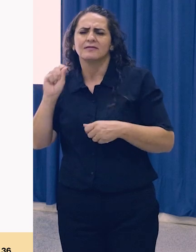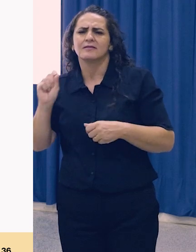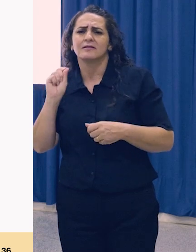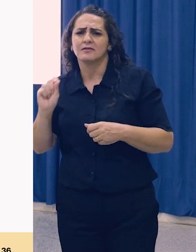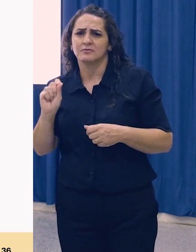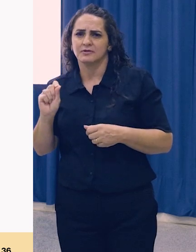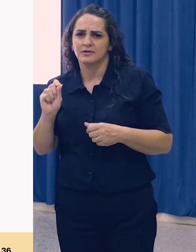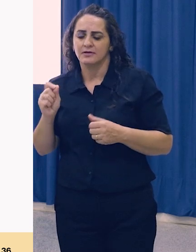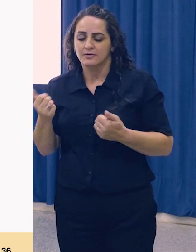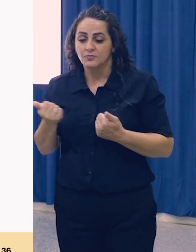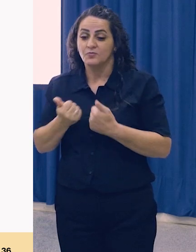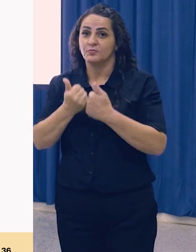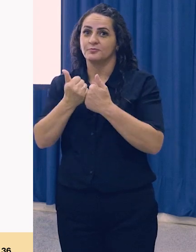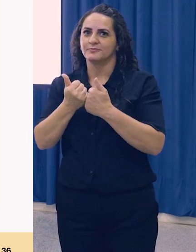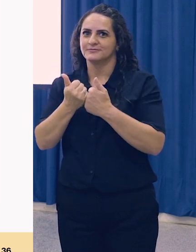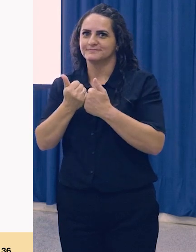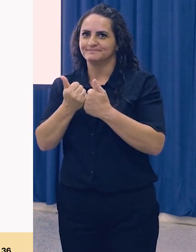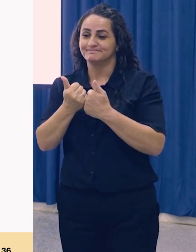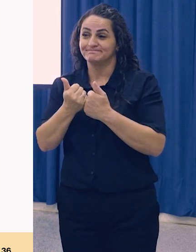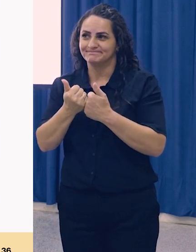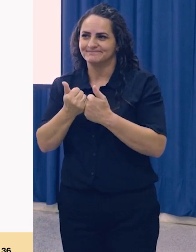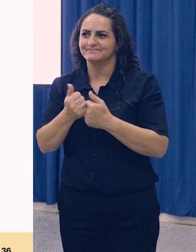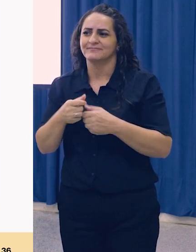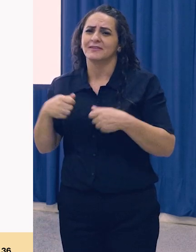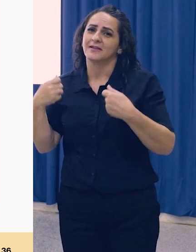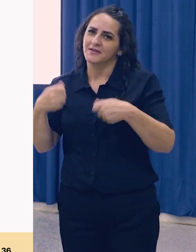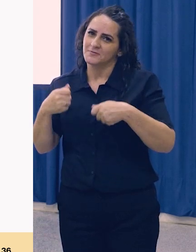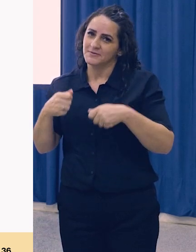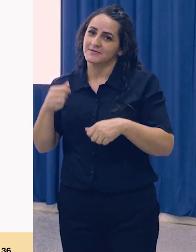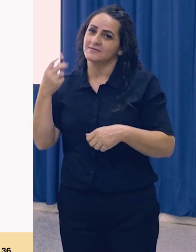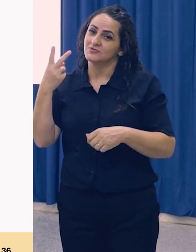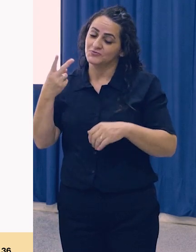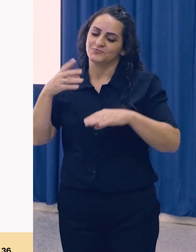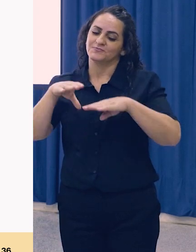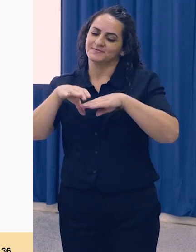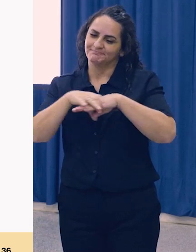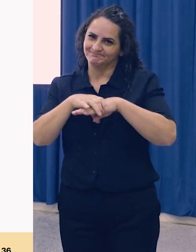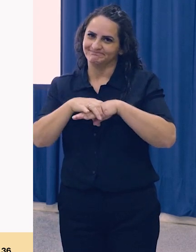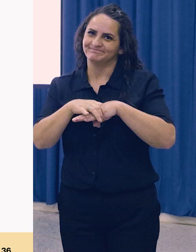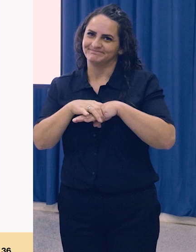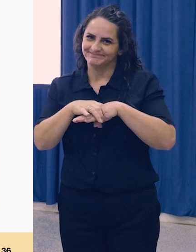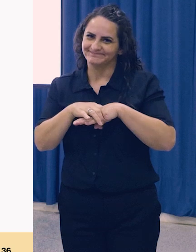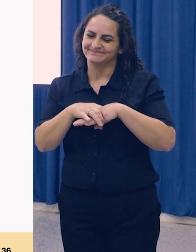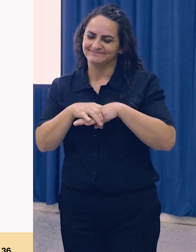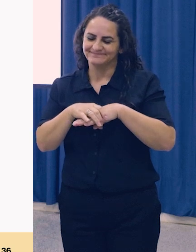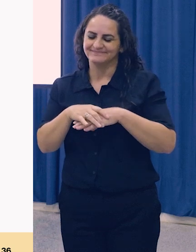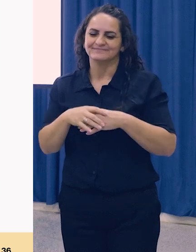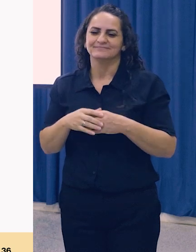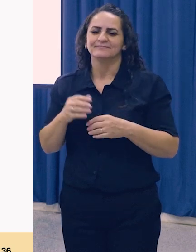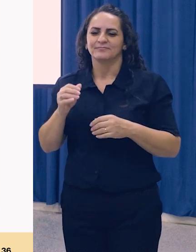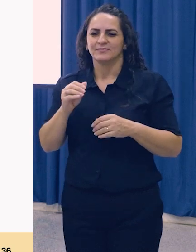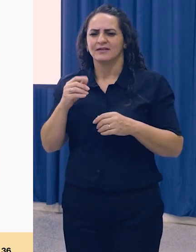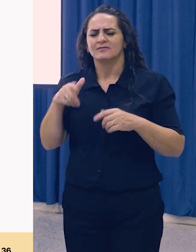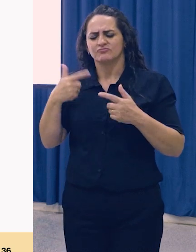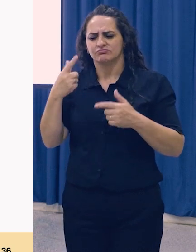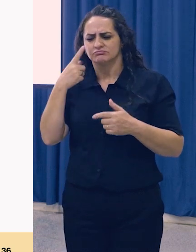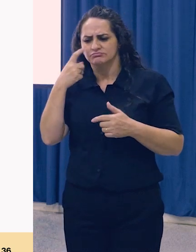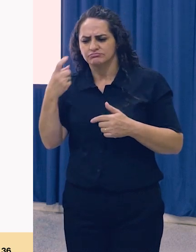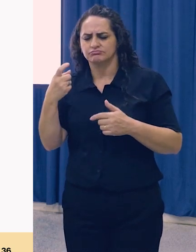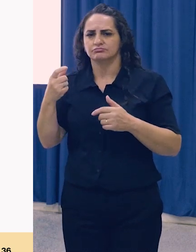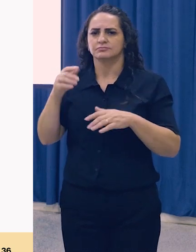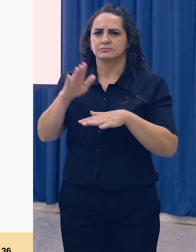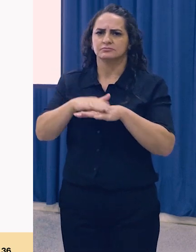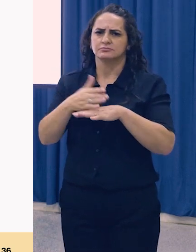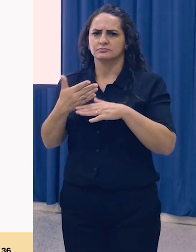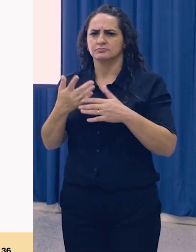detalhes do apoio solicitado. E nesse sentido foram, preciso de 2 sapatilhas. E no final, informações adicionais, contato,